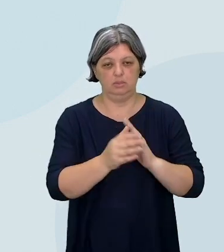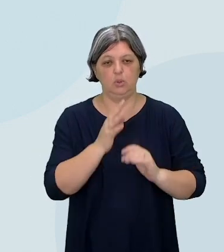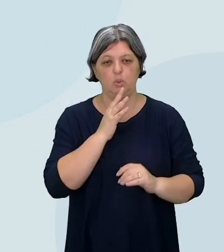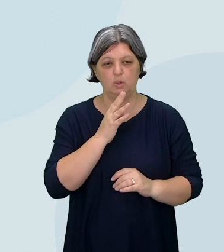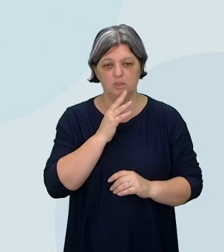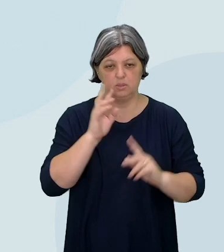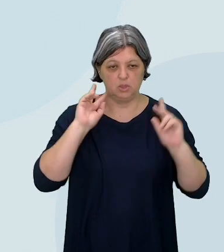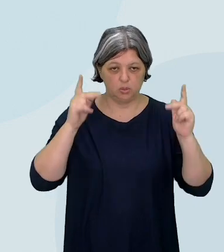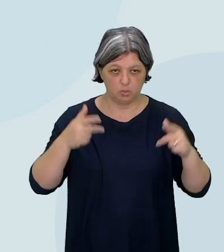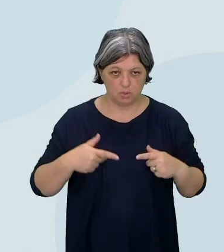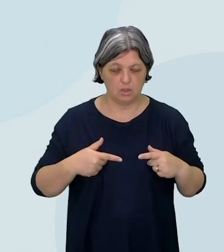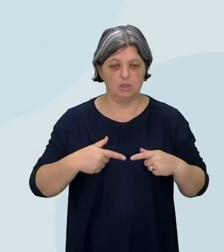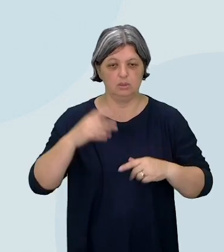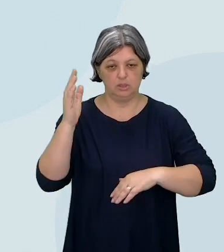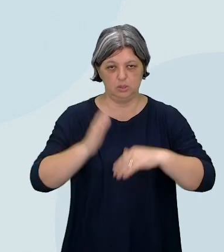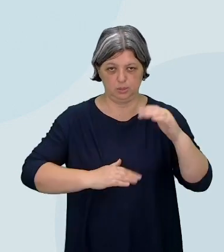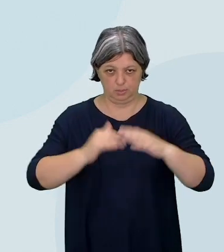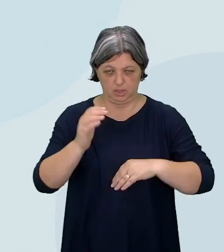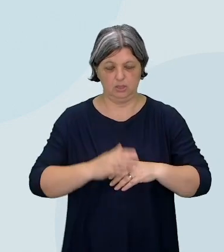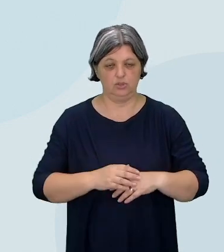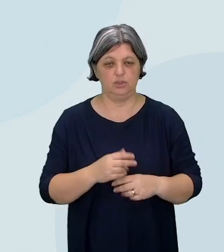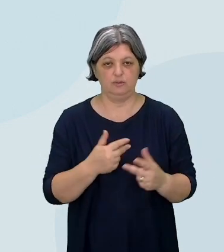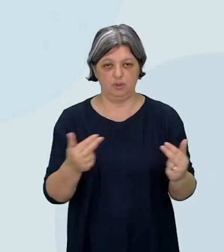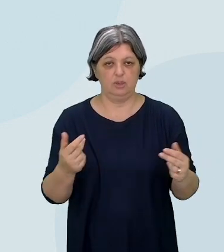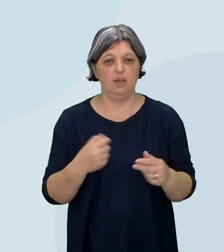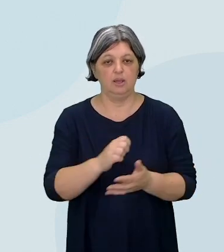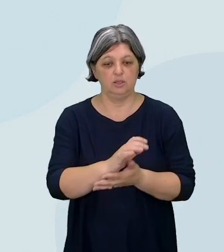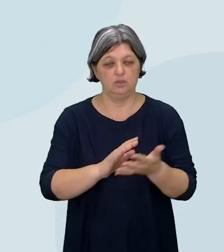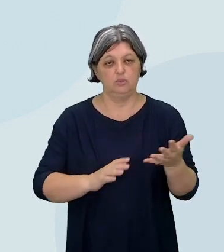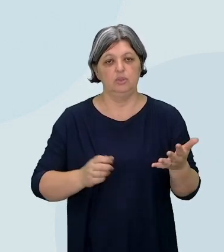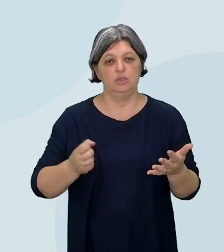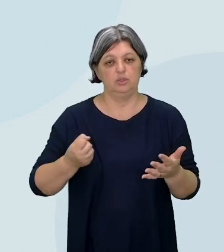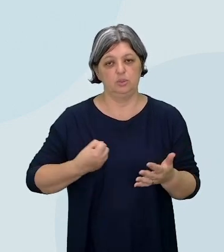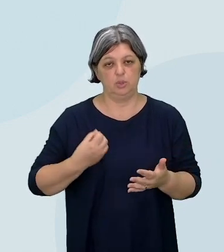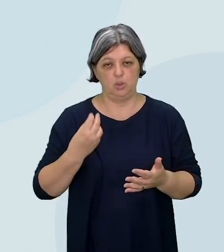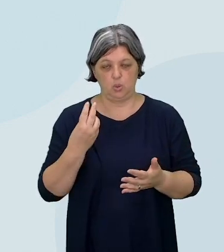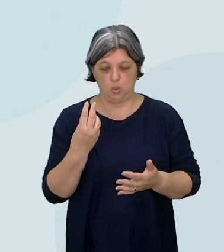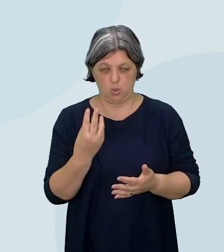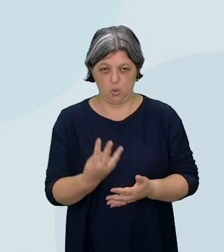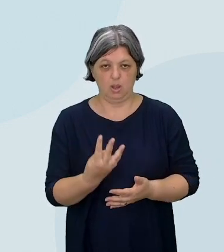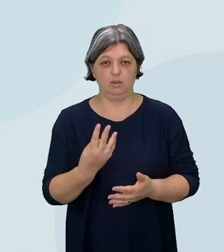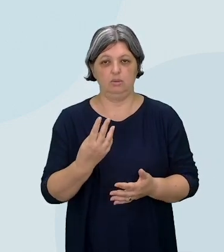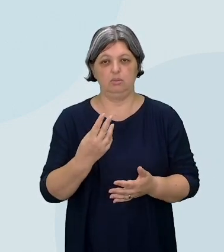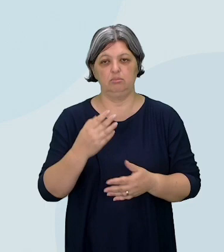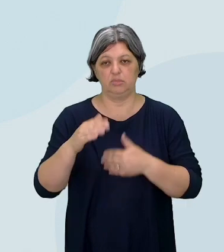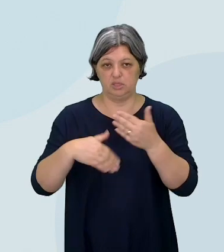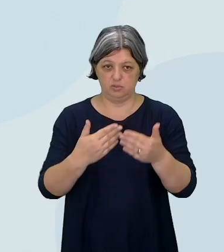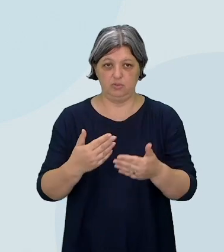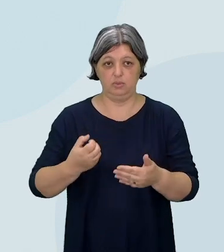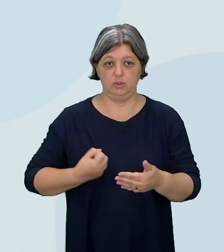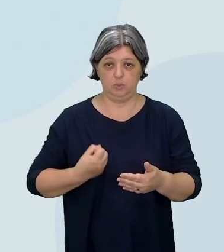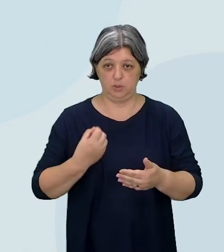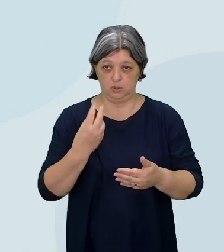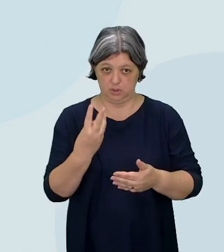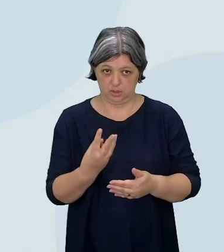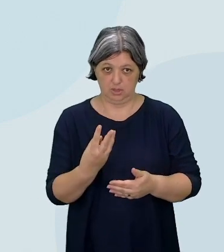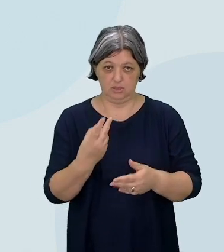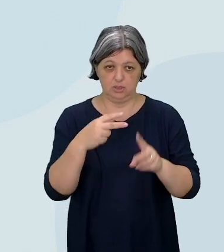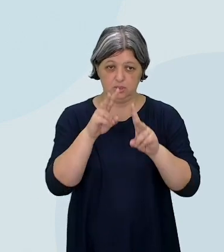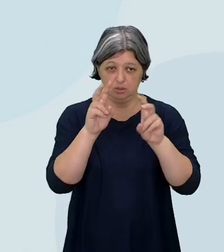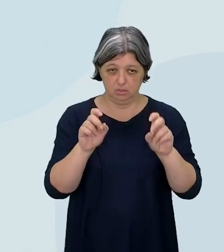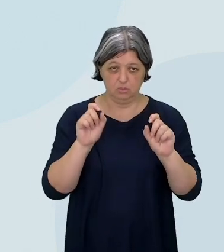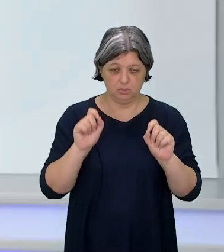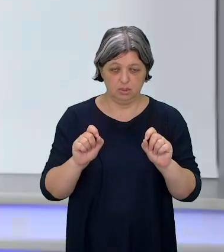sua aplicabilidade. Essa é uma aula da atividade 4, aula de desenvolvimento 3, e o nome dela é Que as Palavras Têm